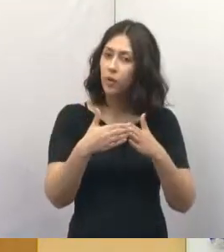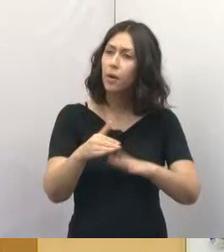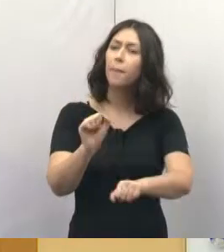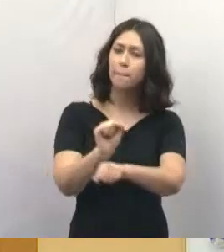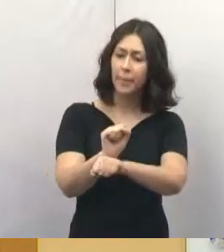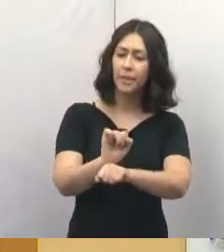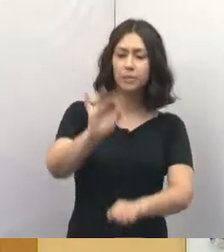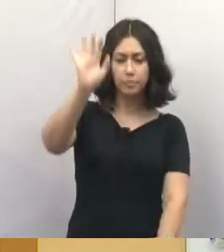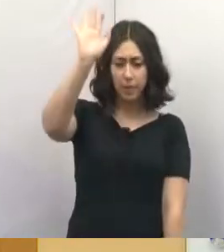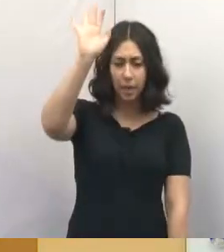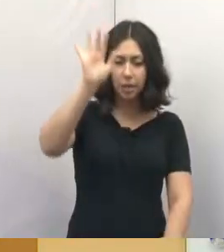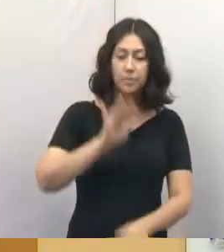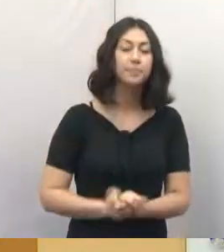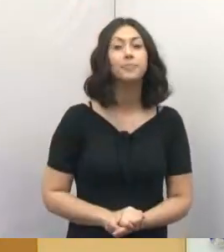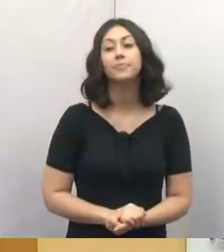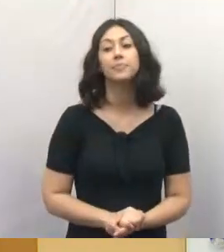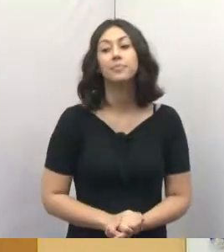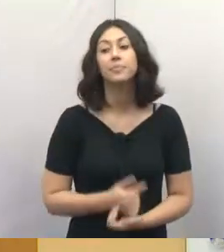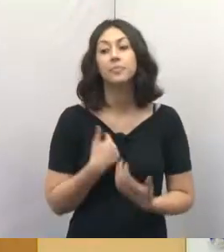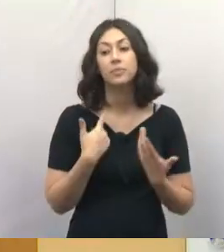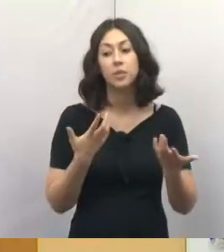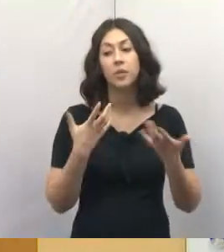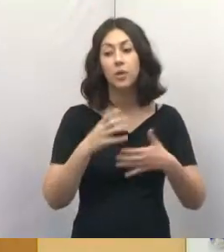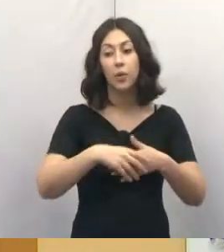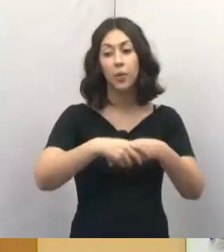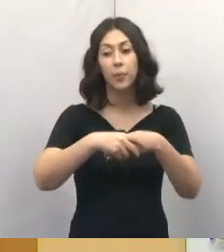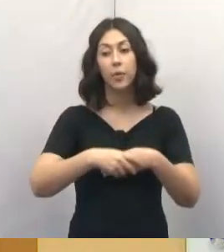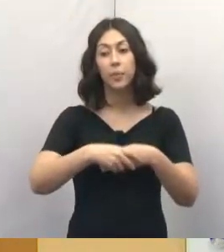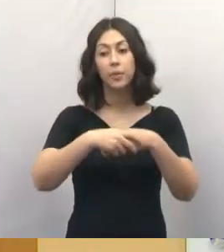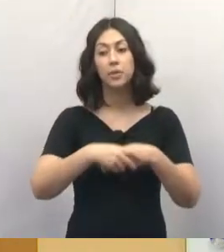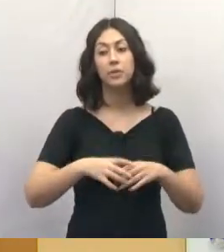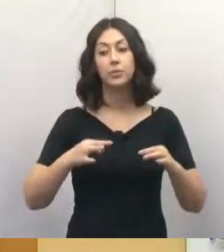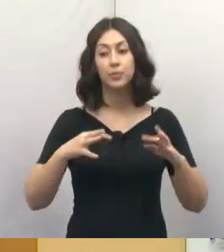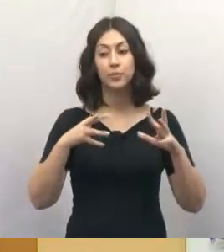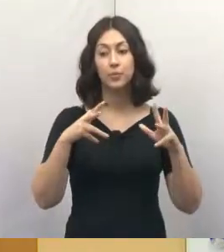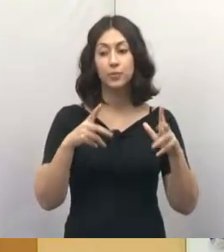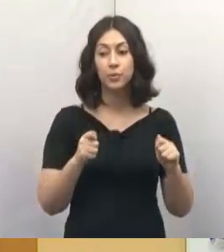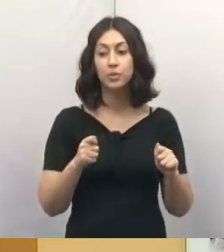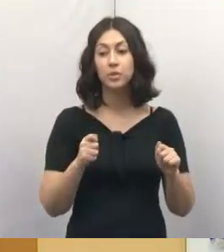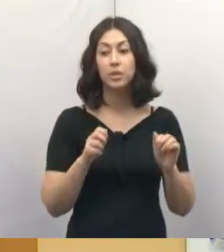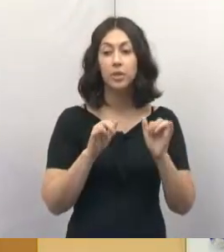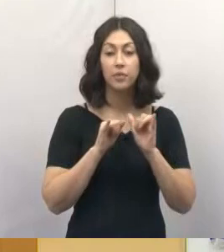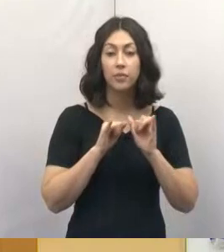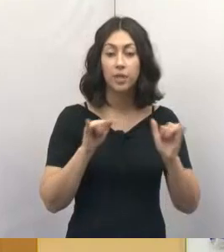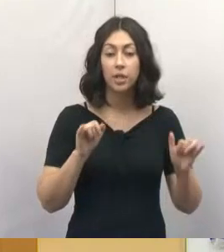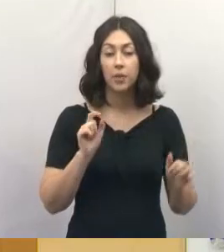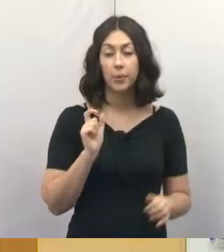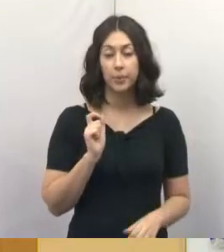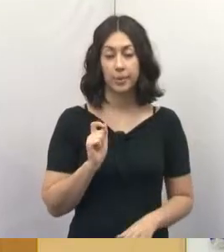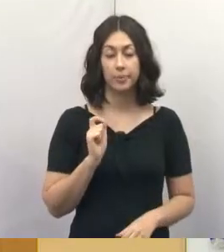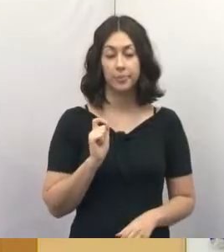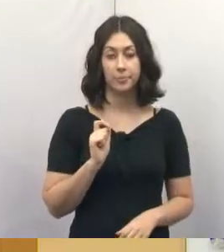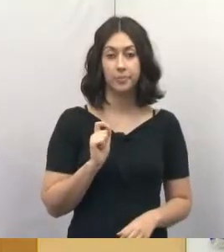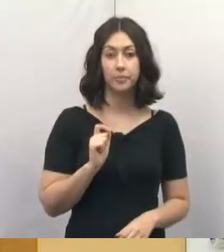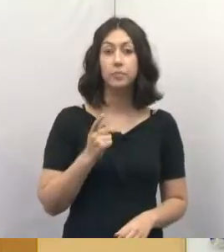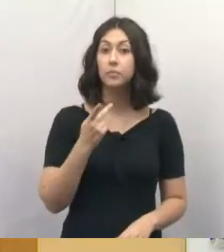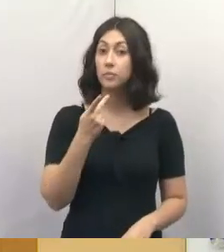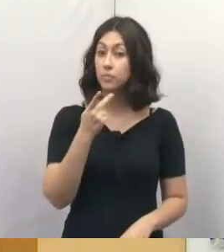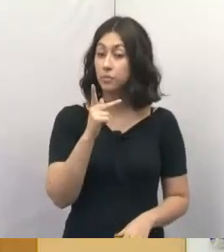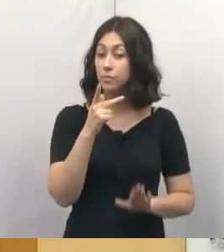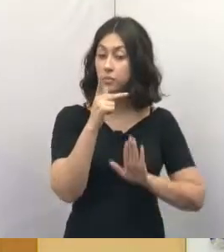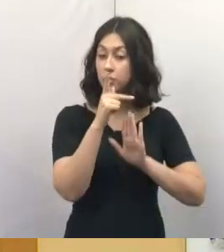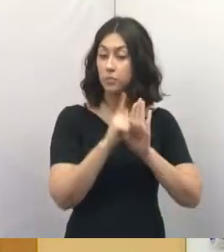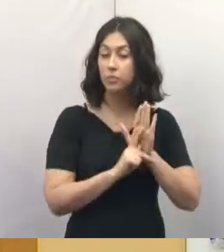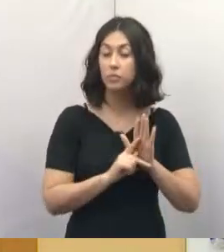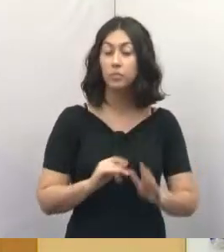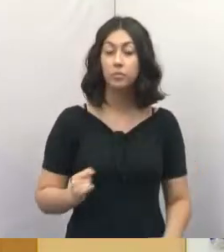interrompa. Quero cumprimentar a todos, não é? E dizer, Rodrigo, que o seu projeto aqui, ele